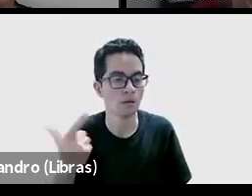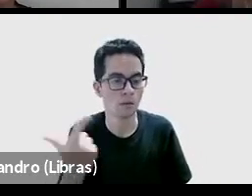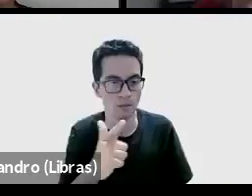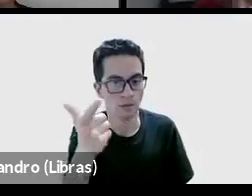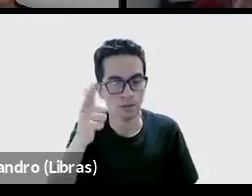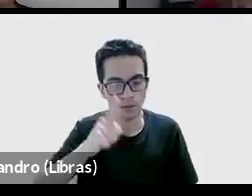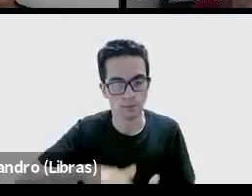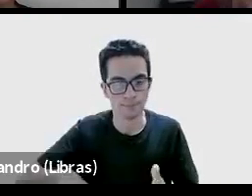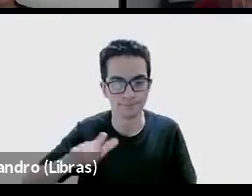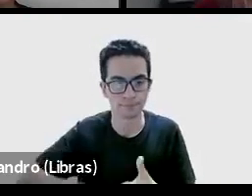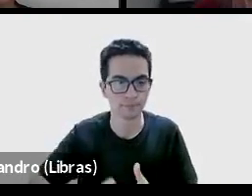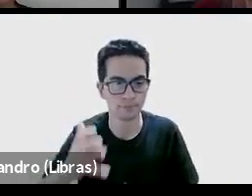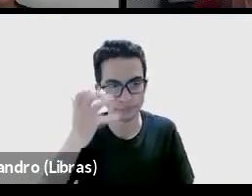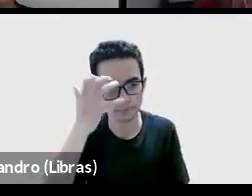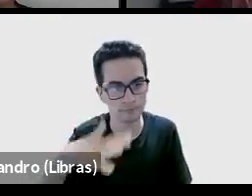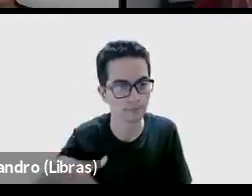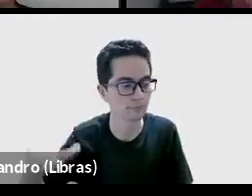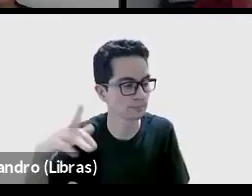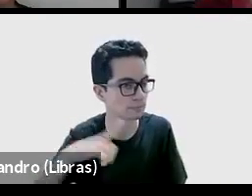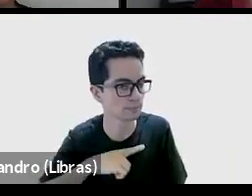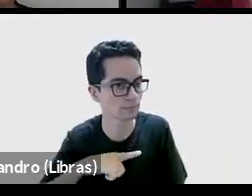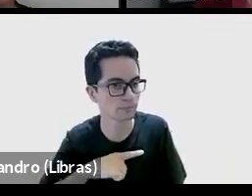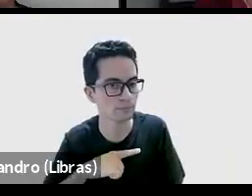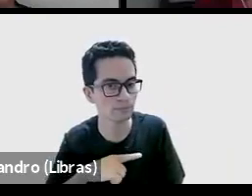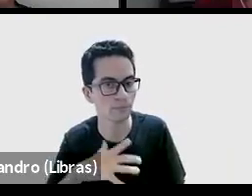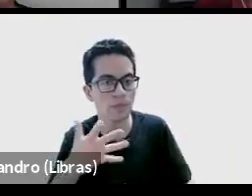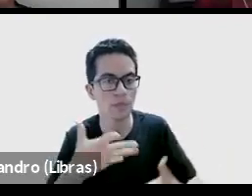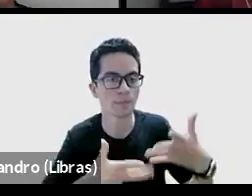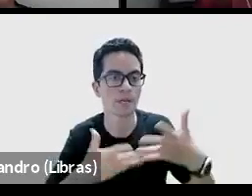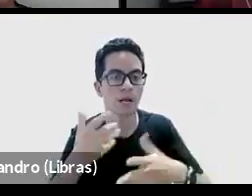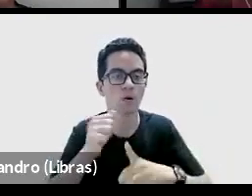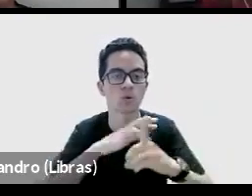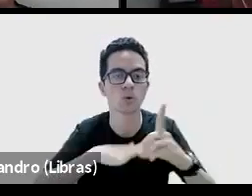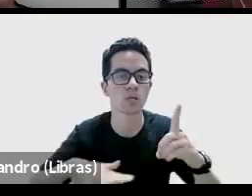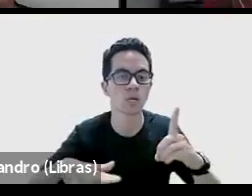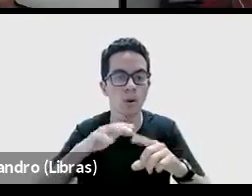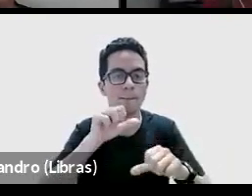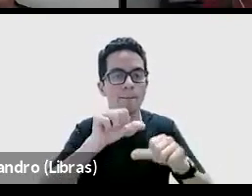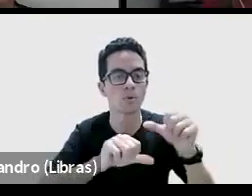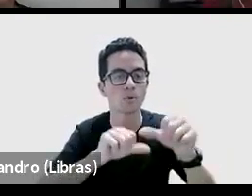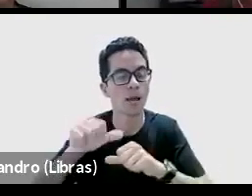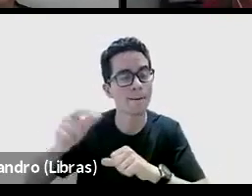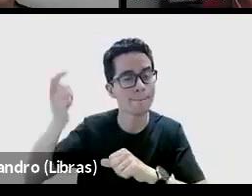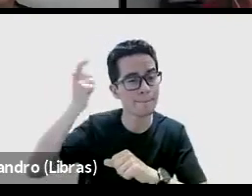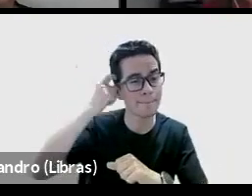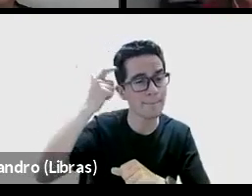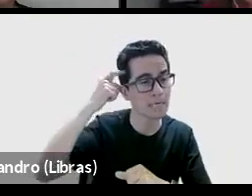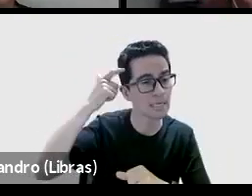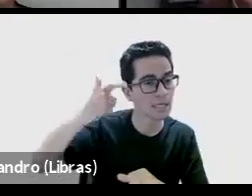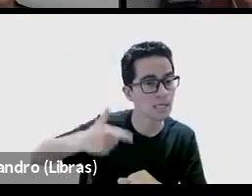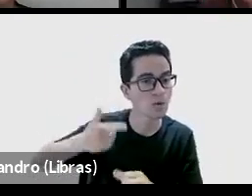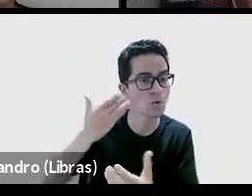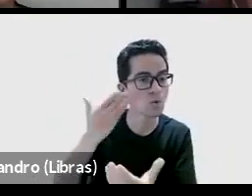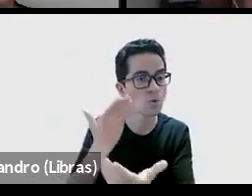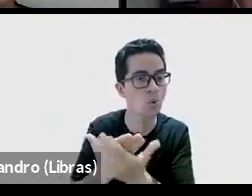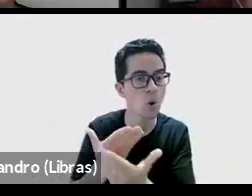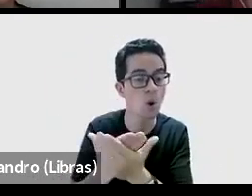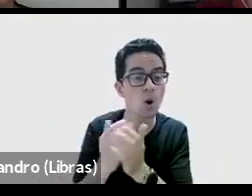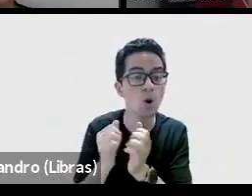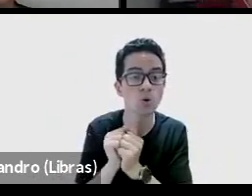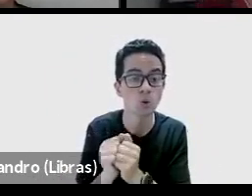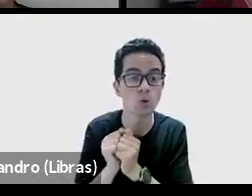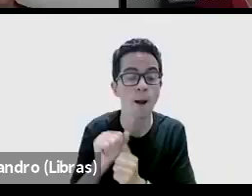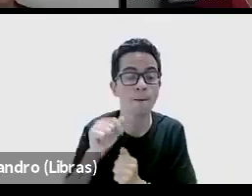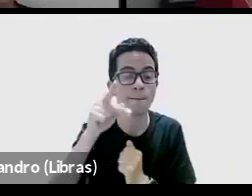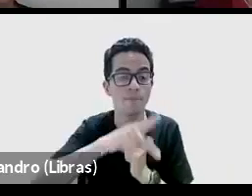problematizar questões que tenham um impacto de transformação social. Eu fico pensando com seus estudantes, os futuros professores,